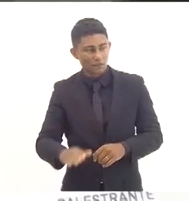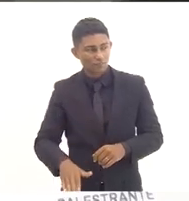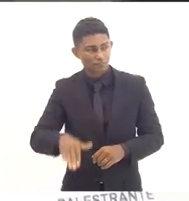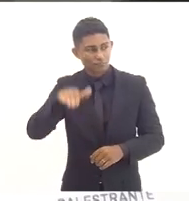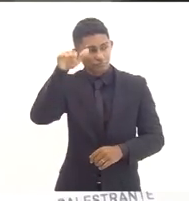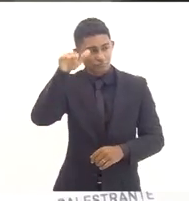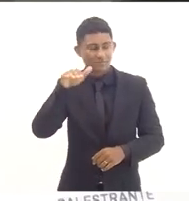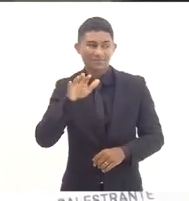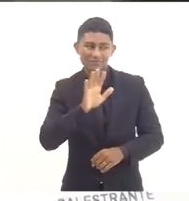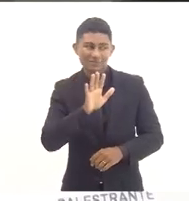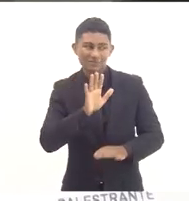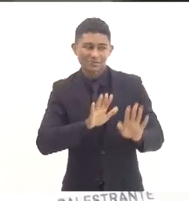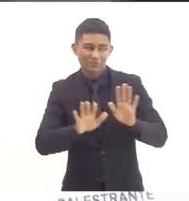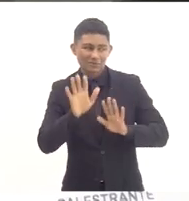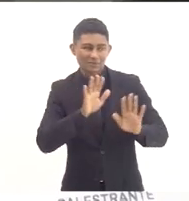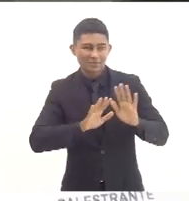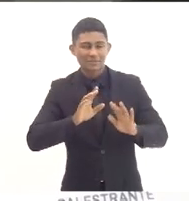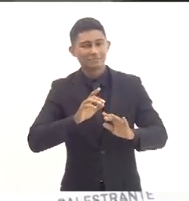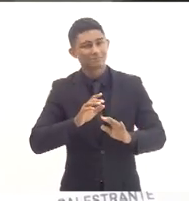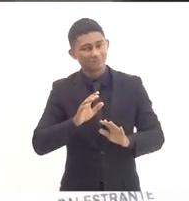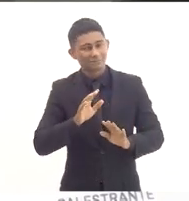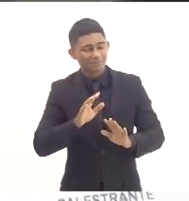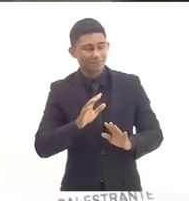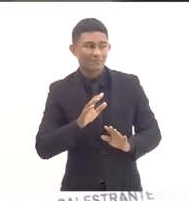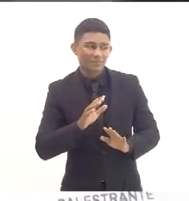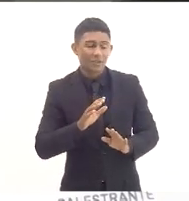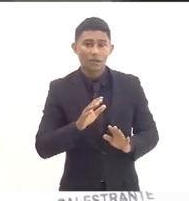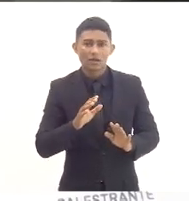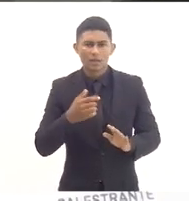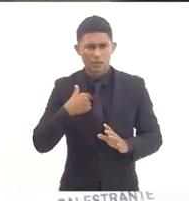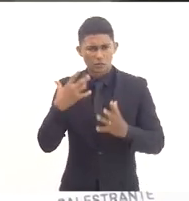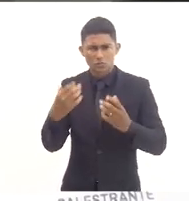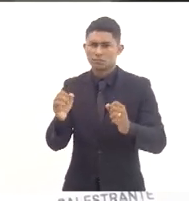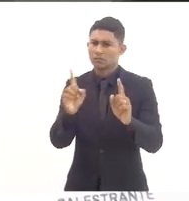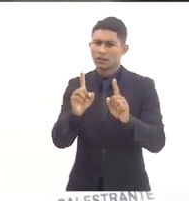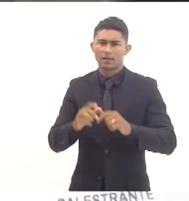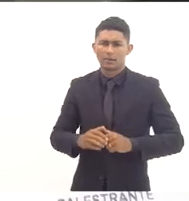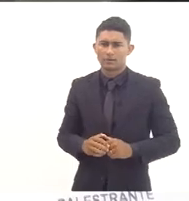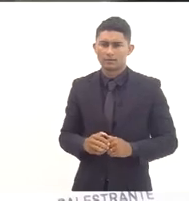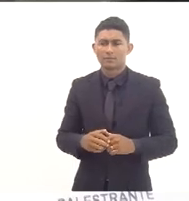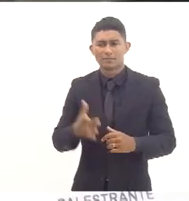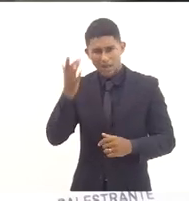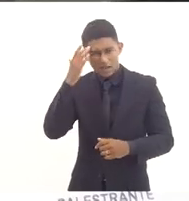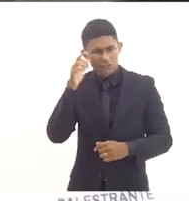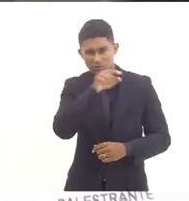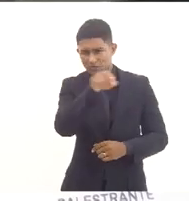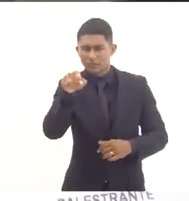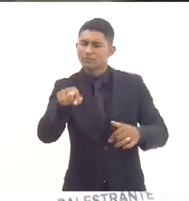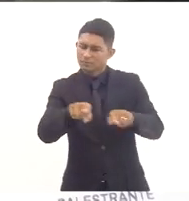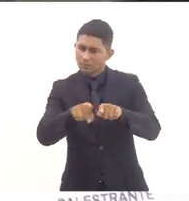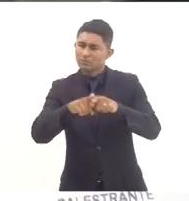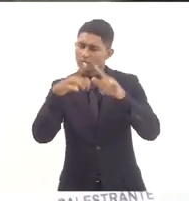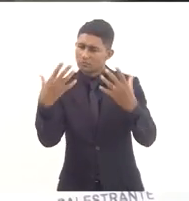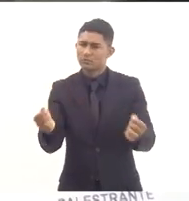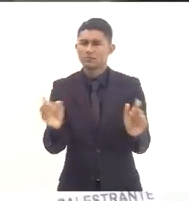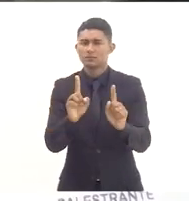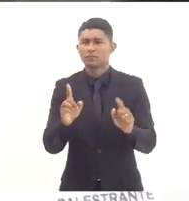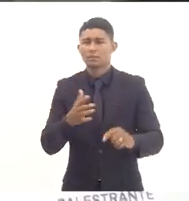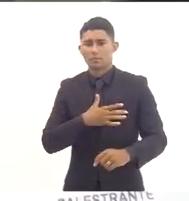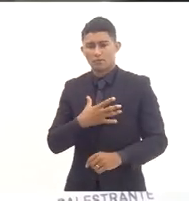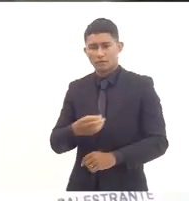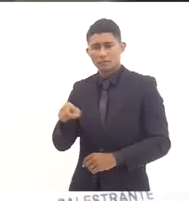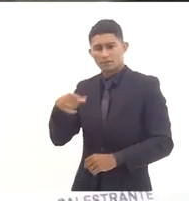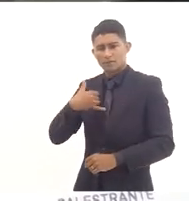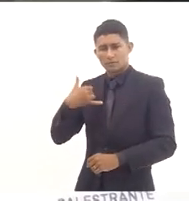com ele né vai para casa e ame seu filho eu nunca aceitei isso e eu acho que nenhuma de vocês têm que aceitar hoje o meu filho uma criança